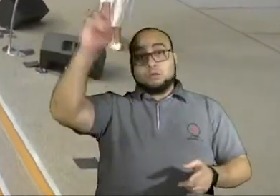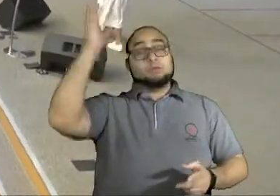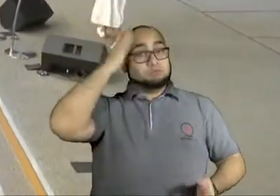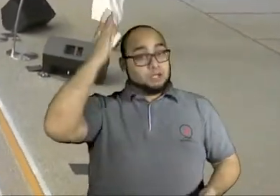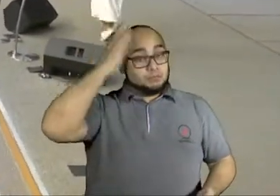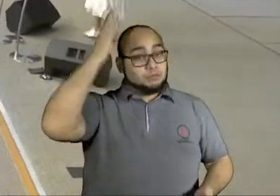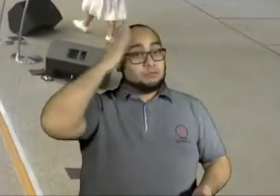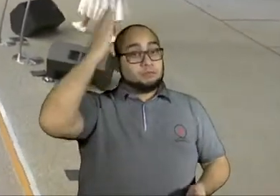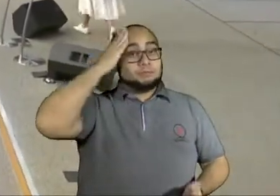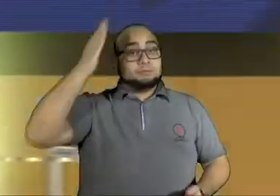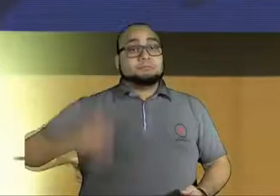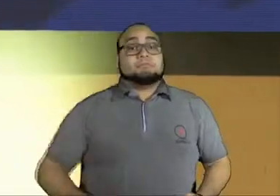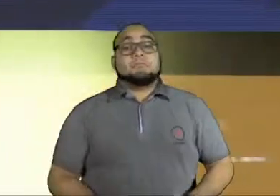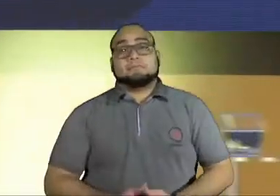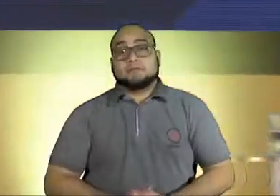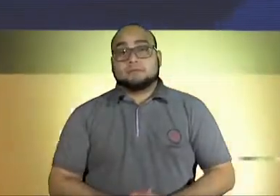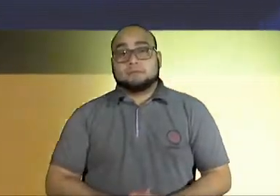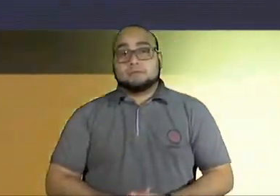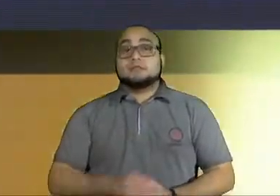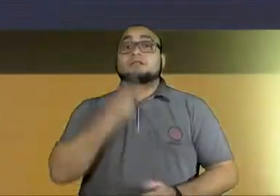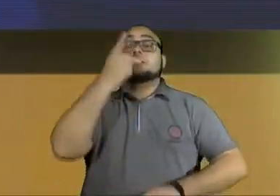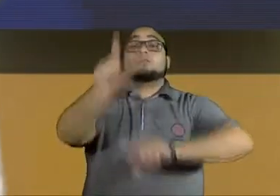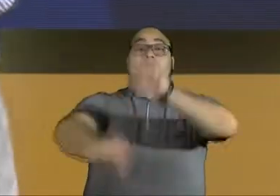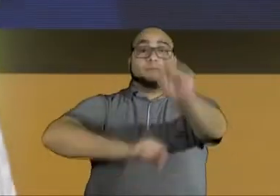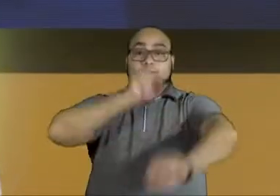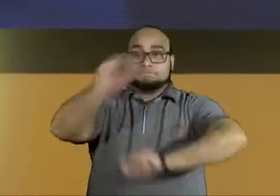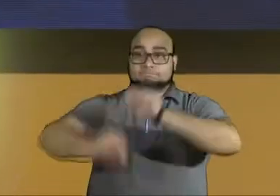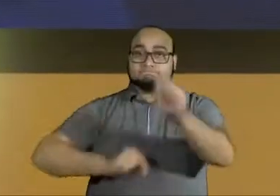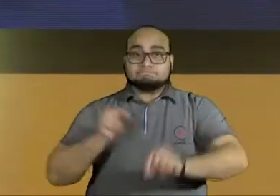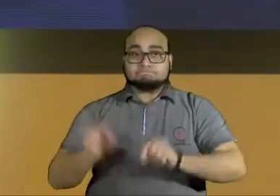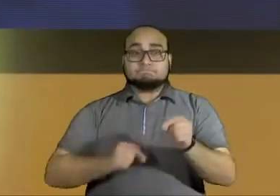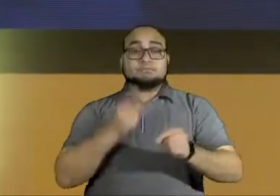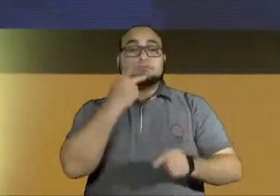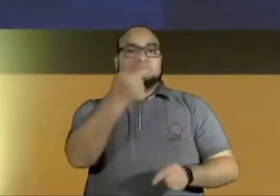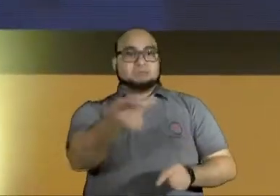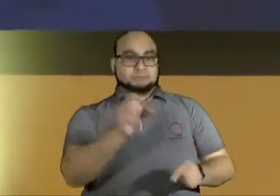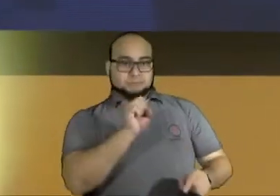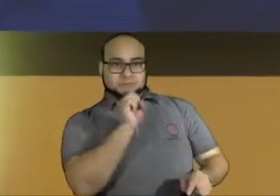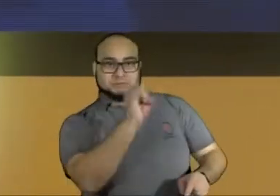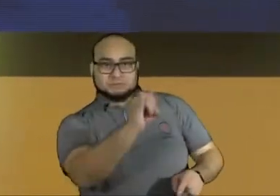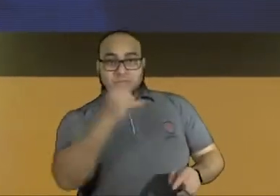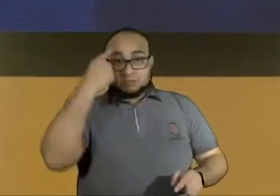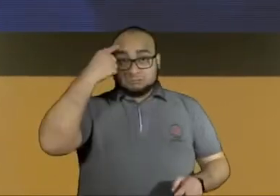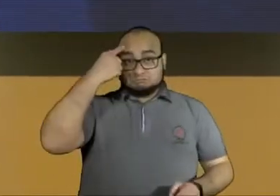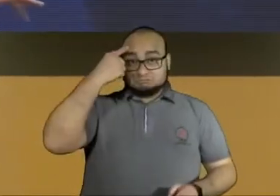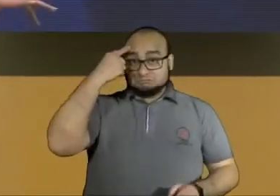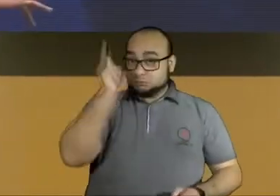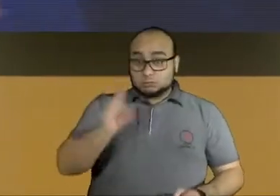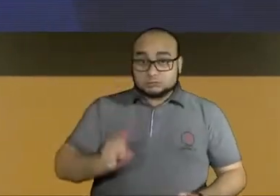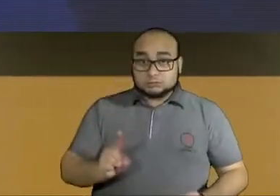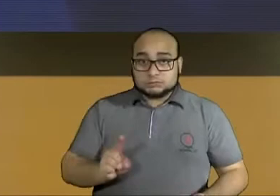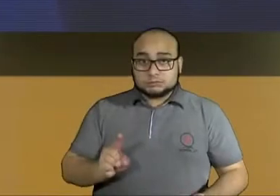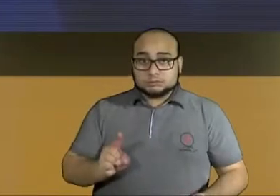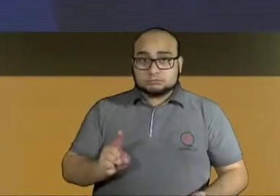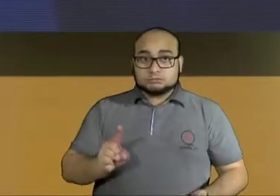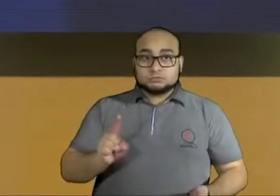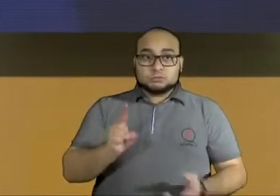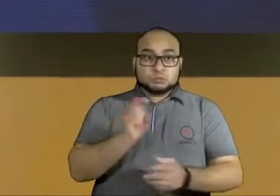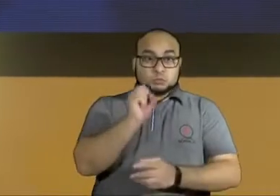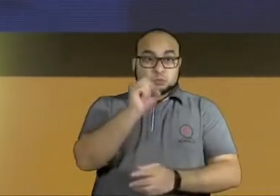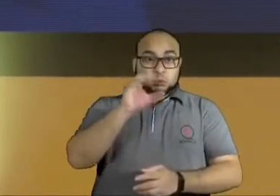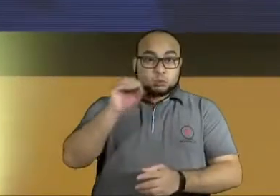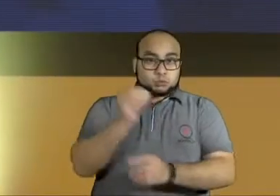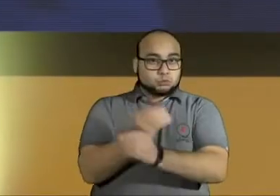Sabe o que ele está dizendo? Não vou falar o que eu não sei. Esse vale não sei. Esses ossos não conheço. É basicamente